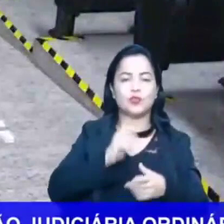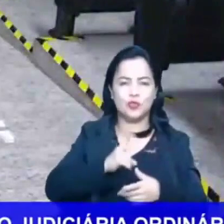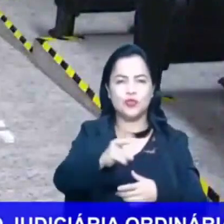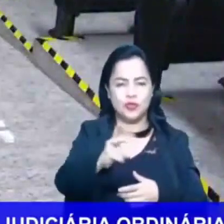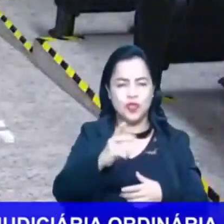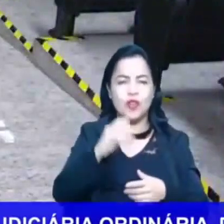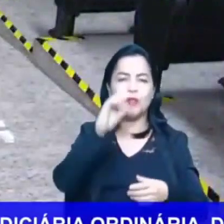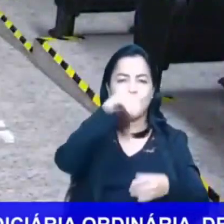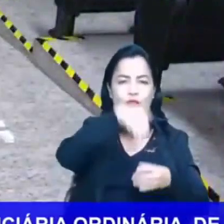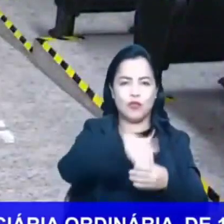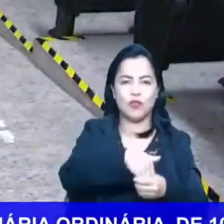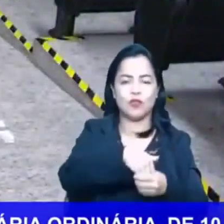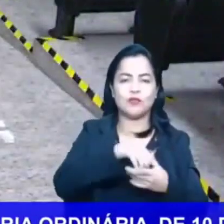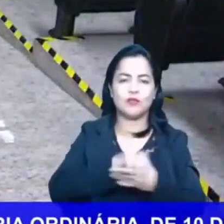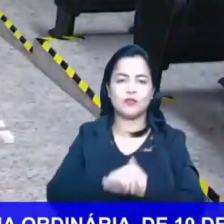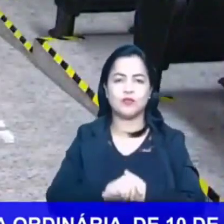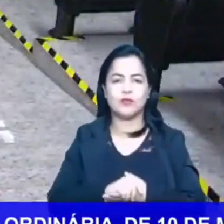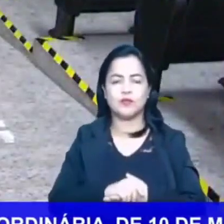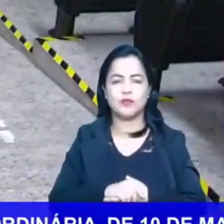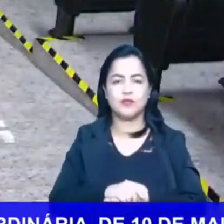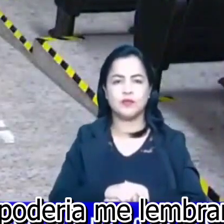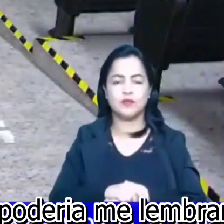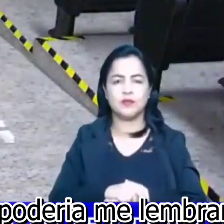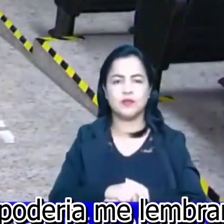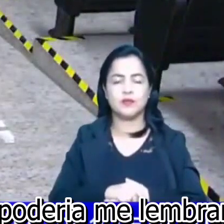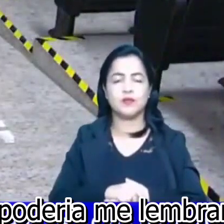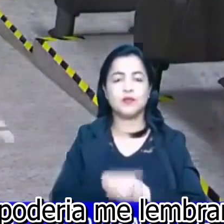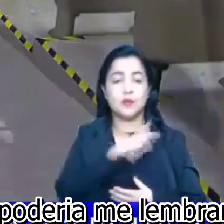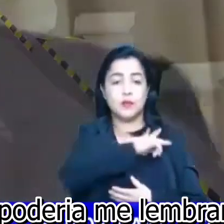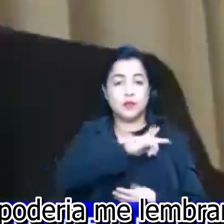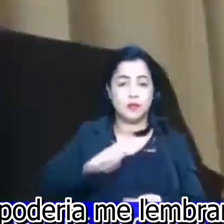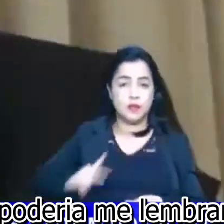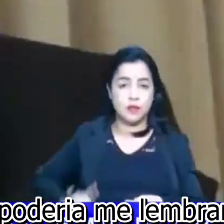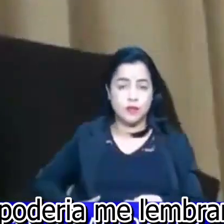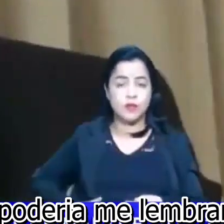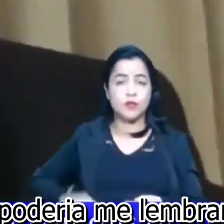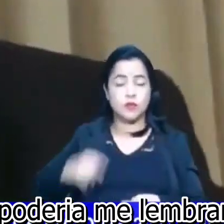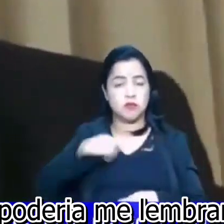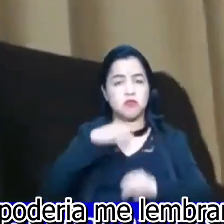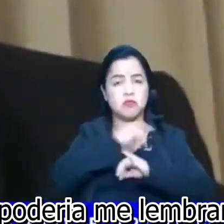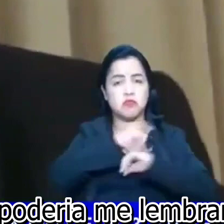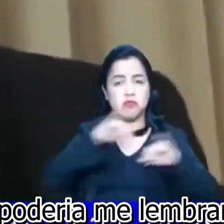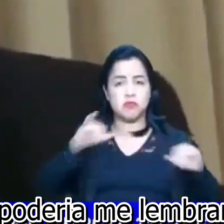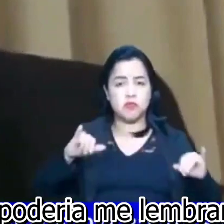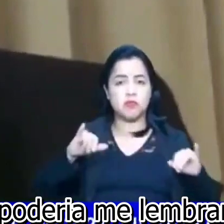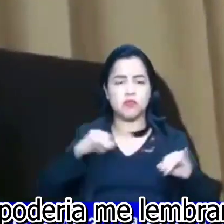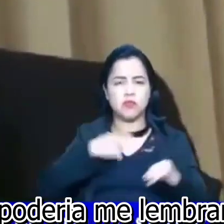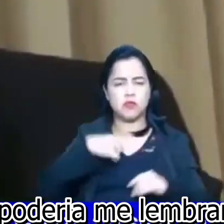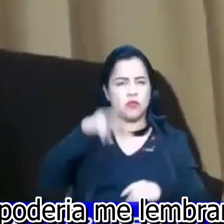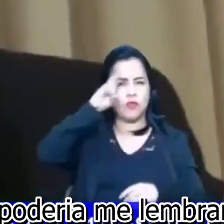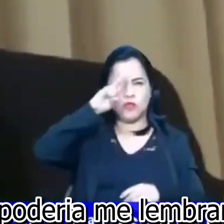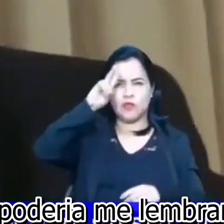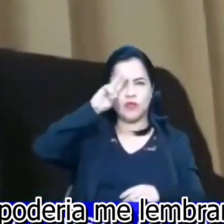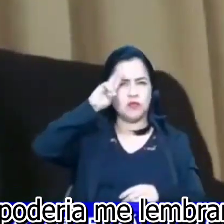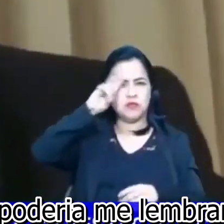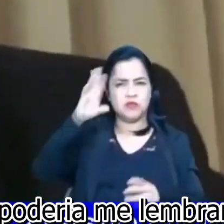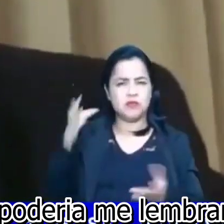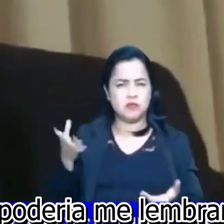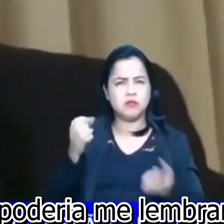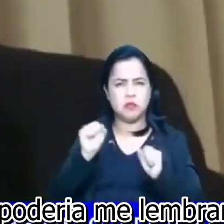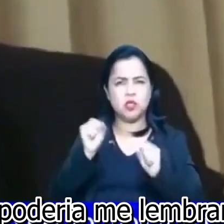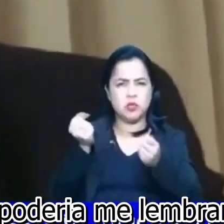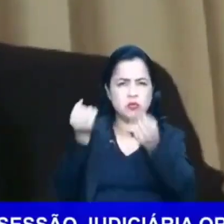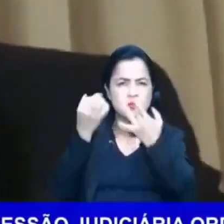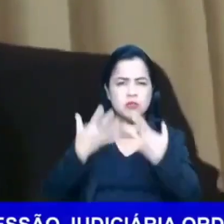voto. Imagem ampla do plenário. Presidente, eu confesso que não recordo chamada poderia